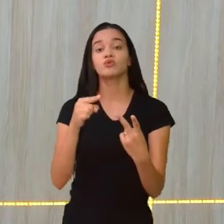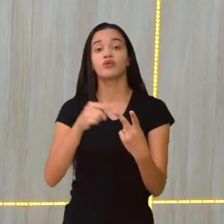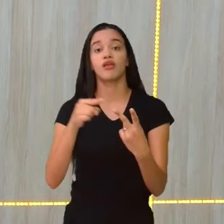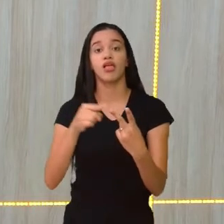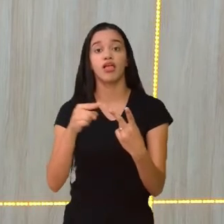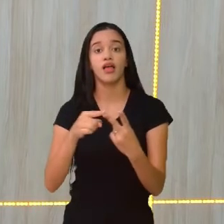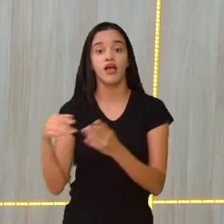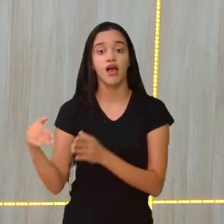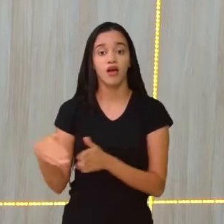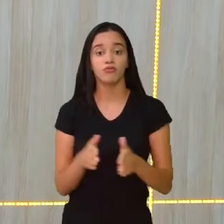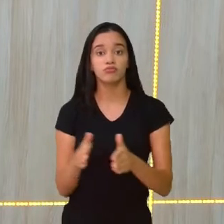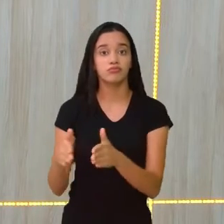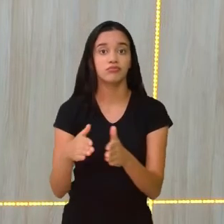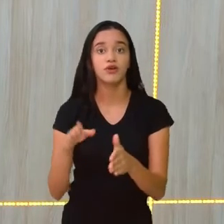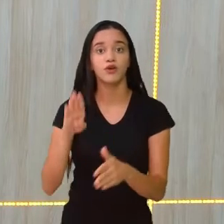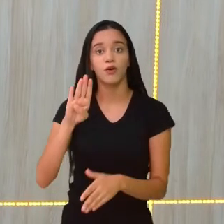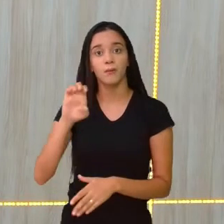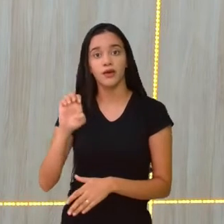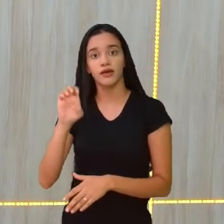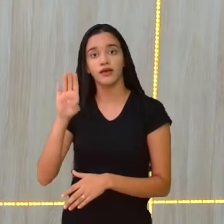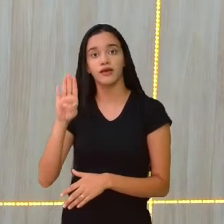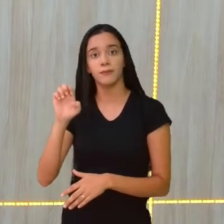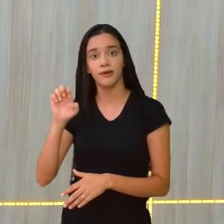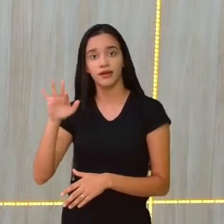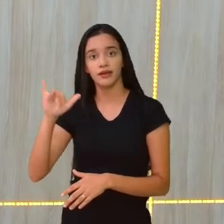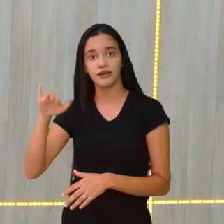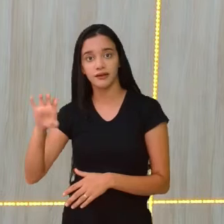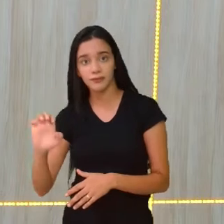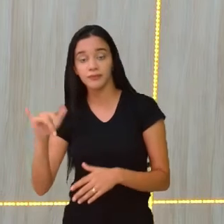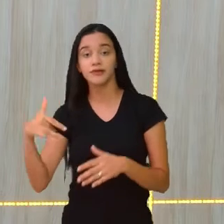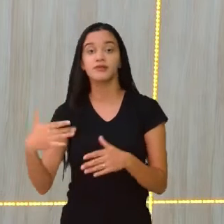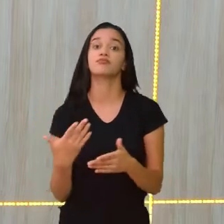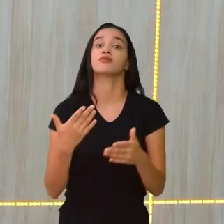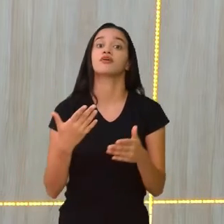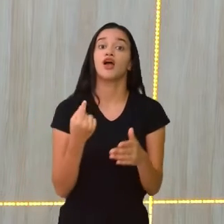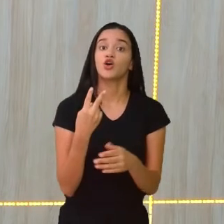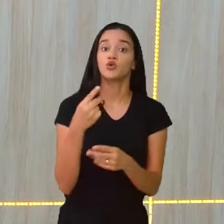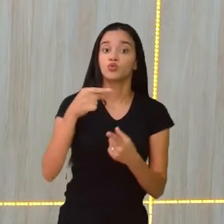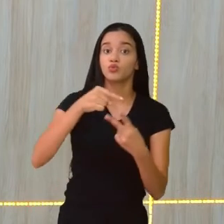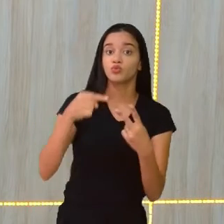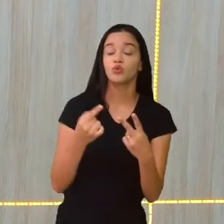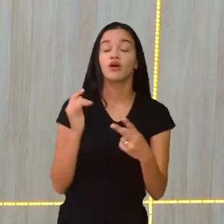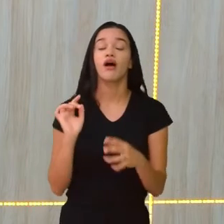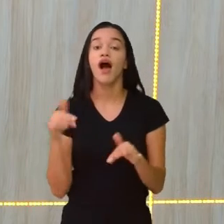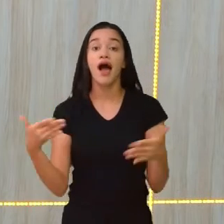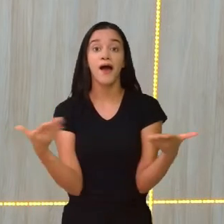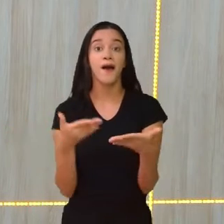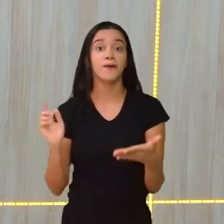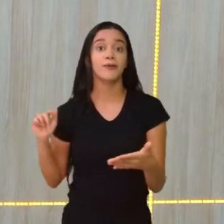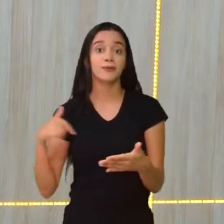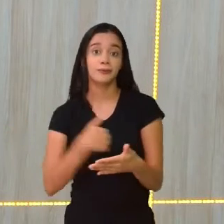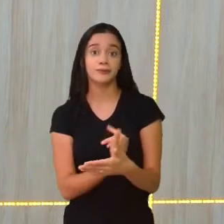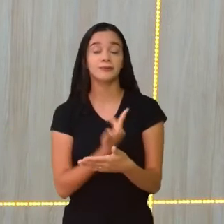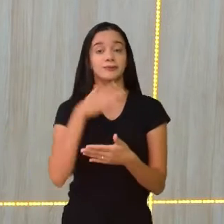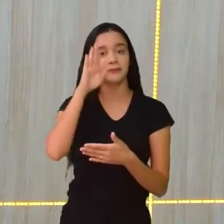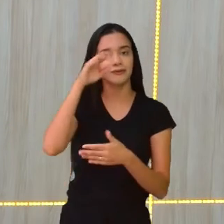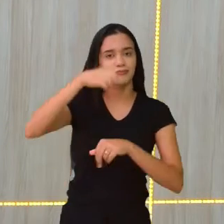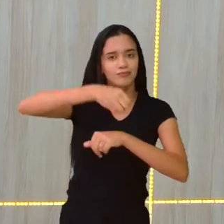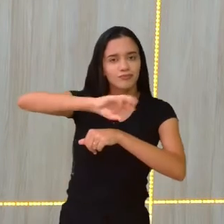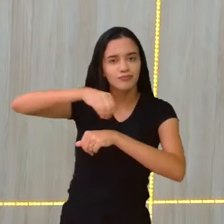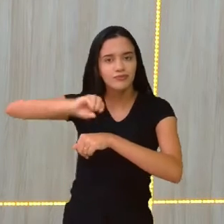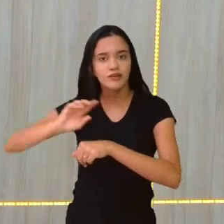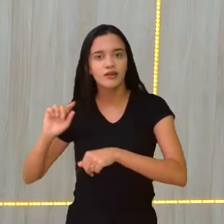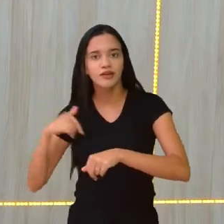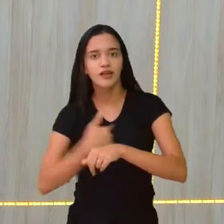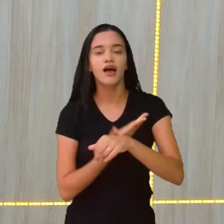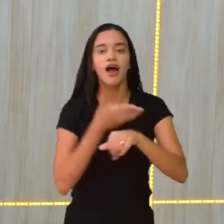eles se encontram, pessoal. Mas aí os nossos principais recadinhos, pessoal. Então, vocês podem ver as